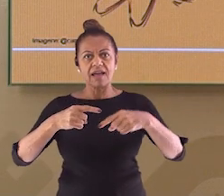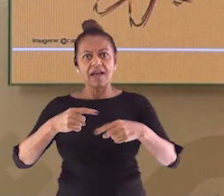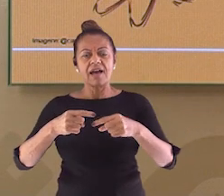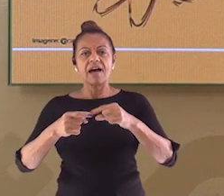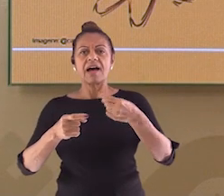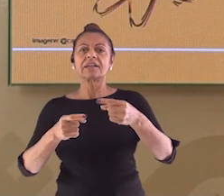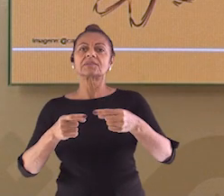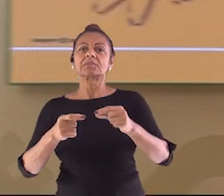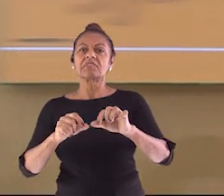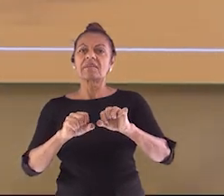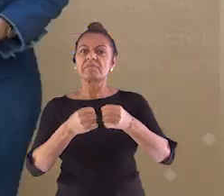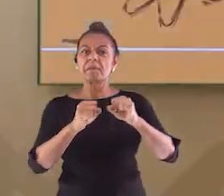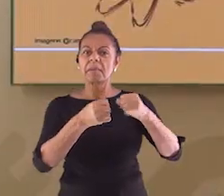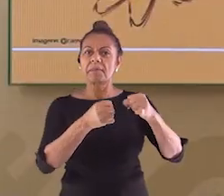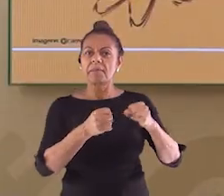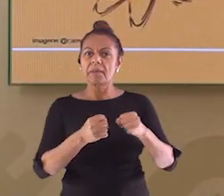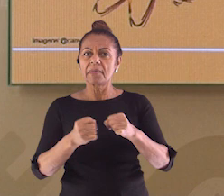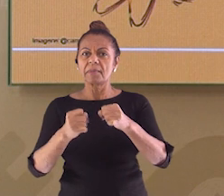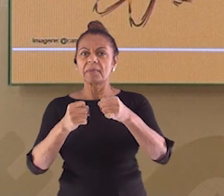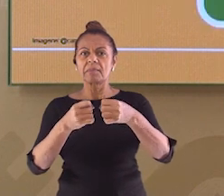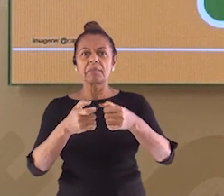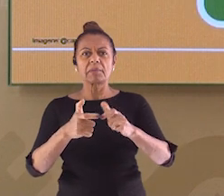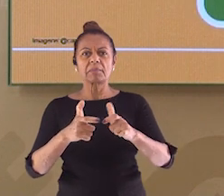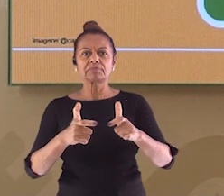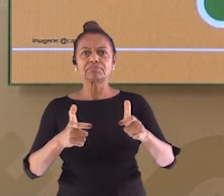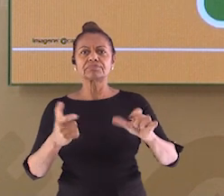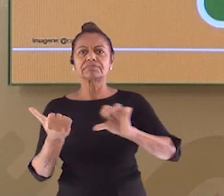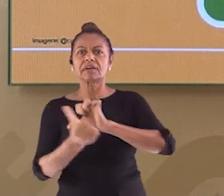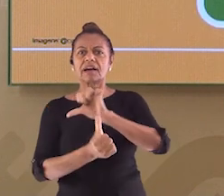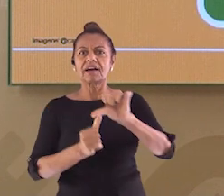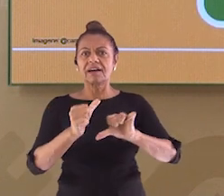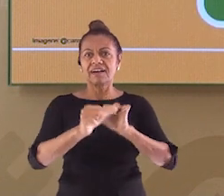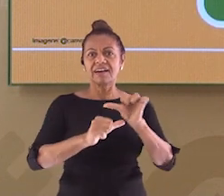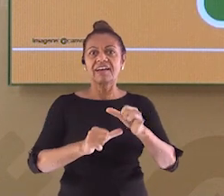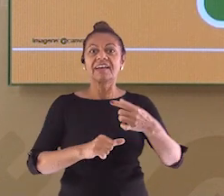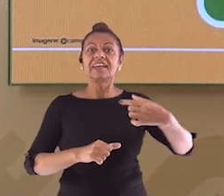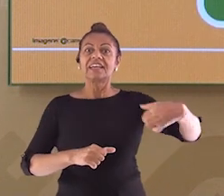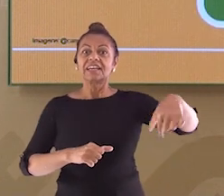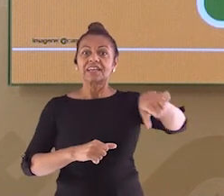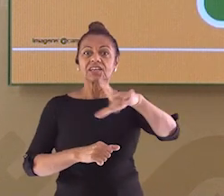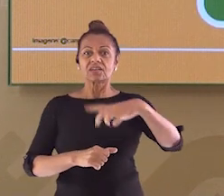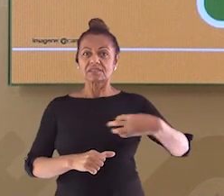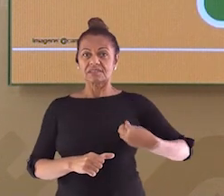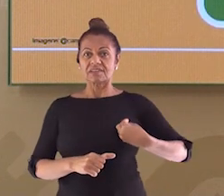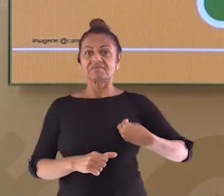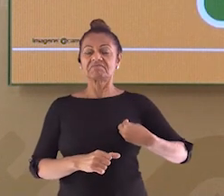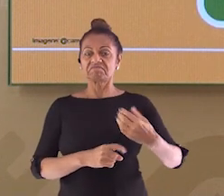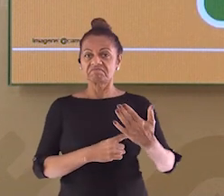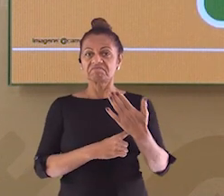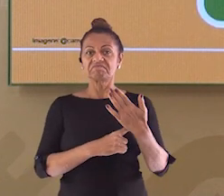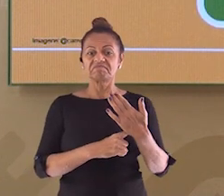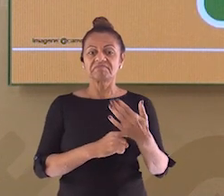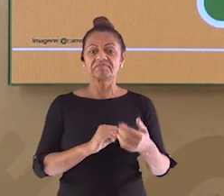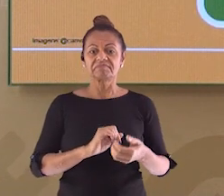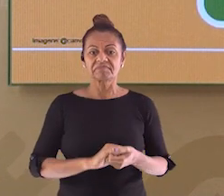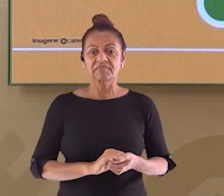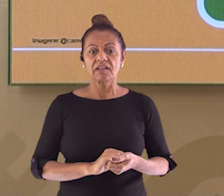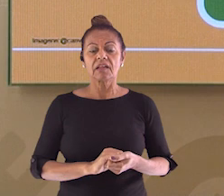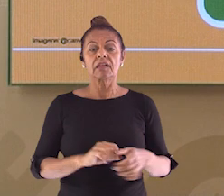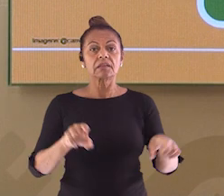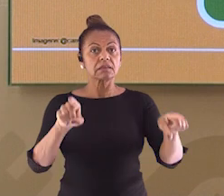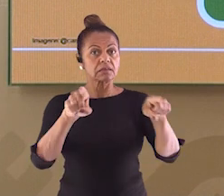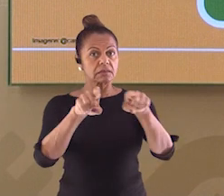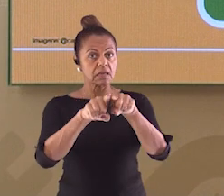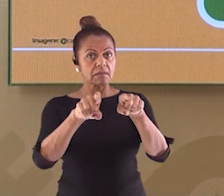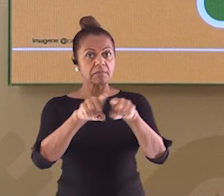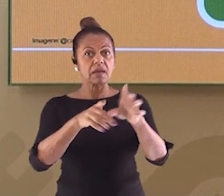mantém vivos. Como dito anteriormente, a química está em tudo, inclusive em nosso corpo,